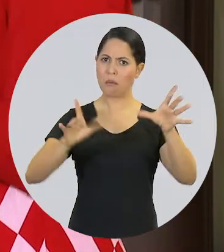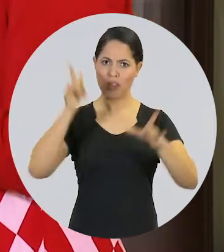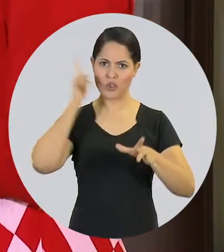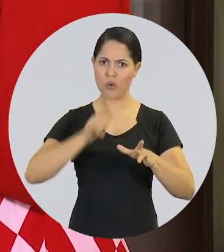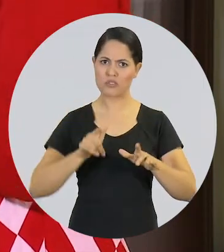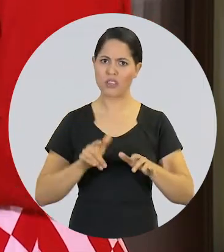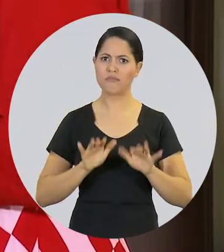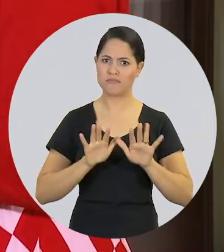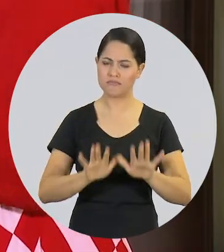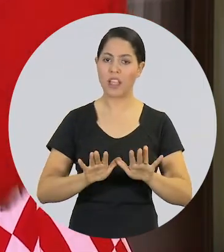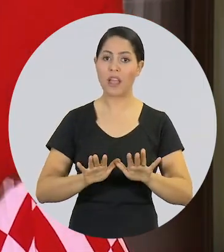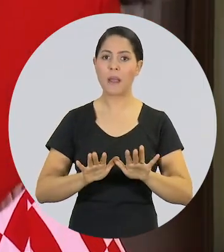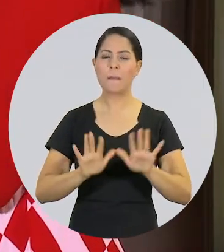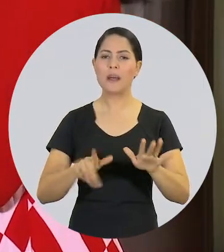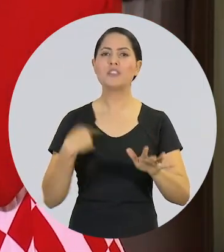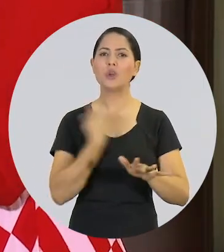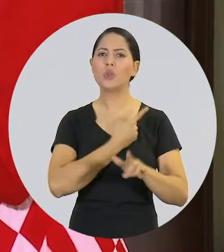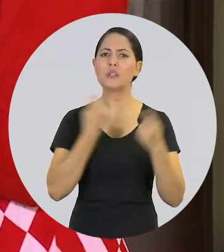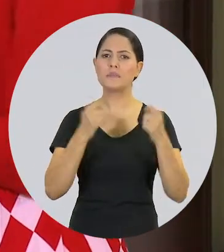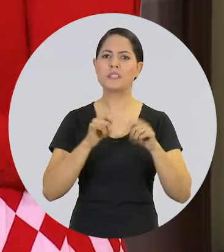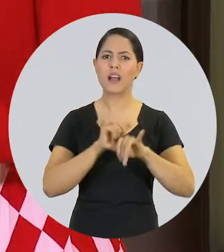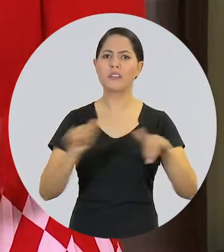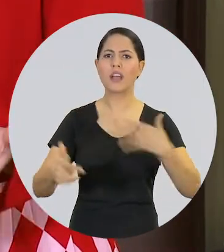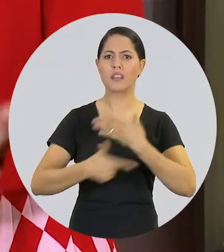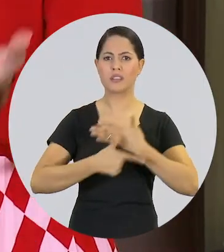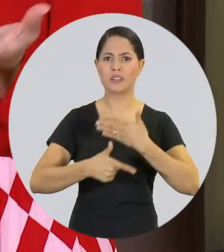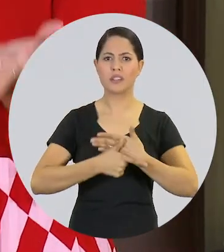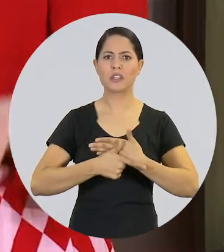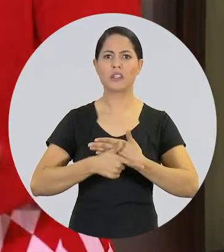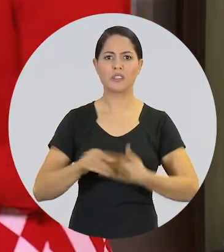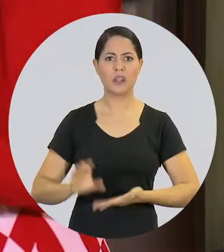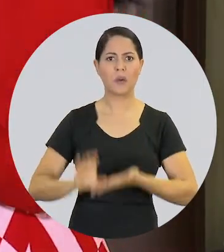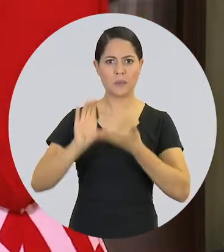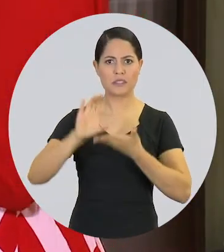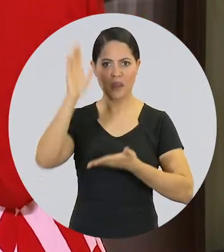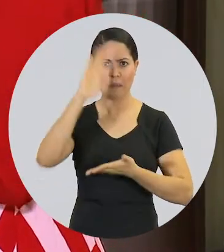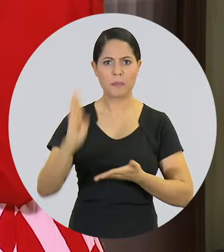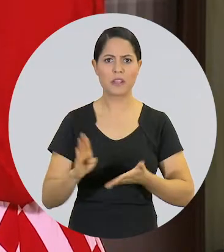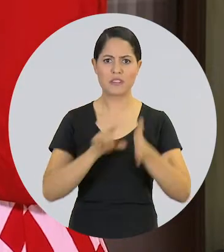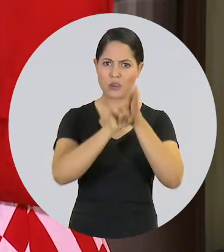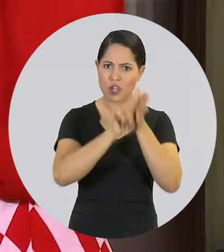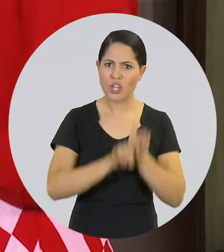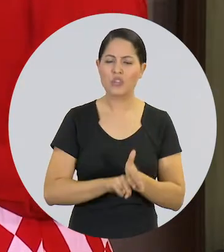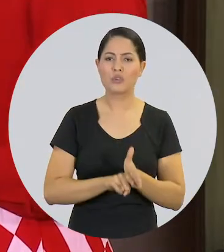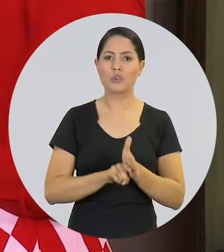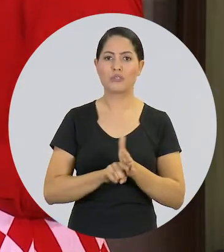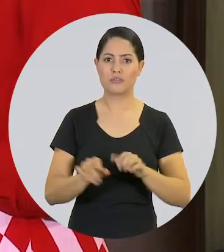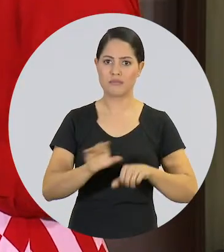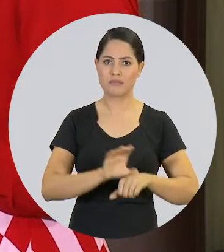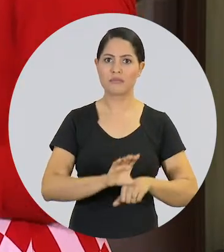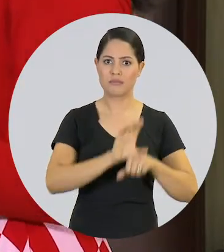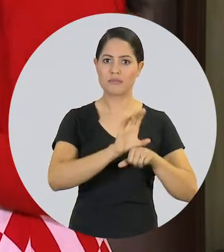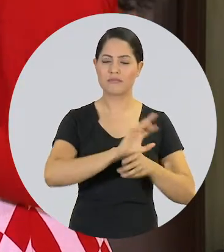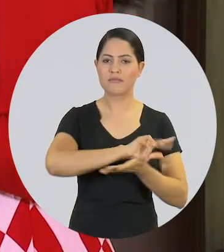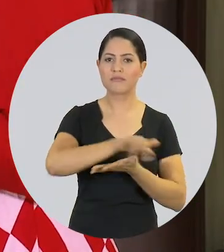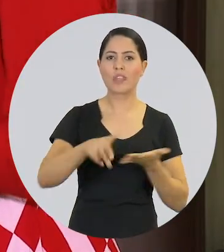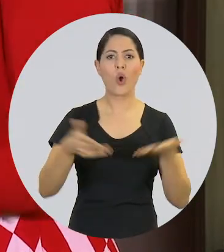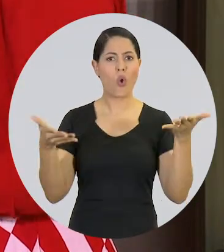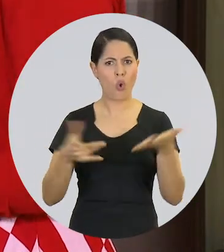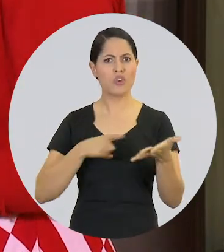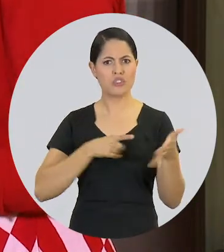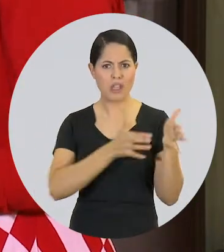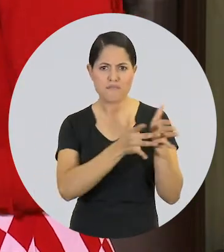Estado Democrático de Direito, mas também vale a gente frisar o papel da Comissão Nacional de Estudos Constitucionais. Hoje vocês acompanham